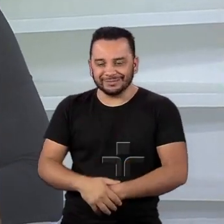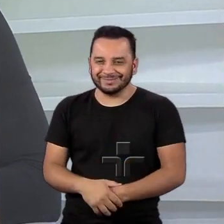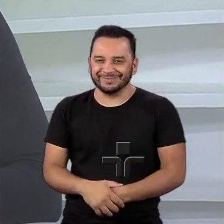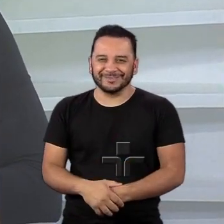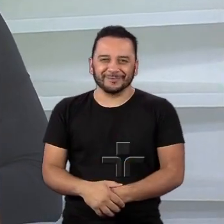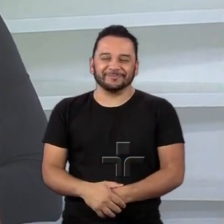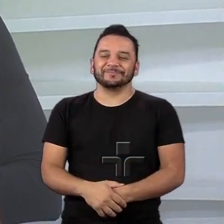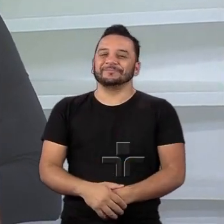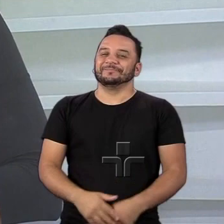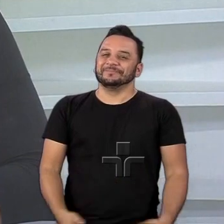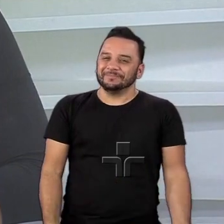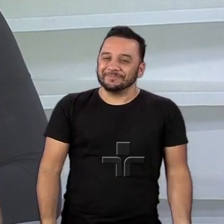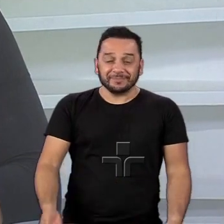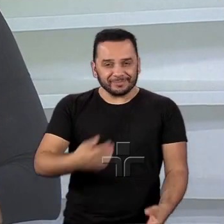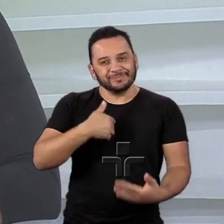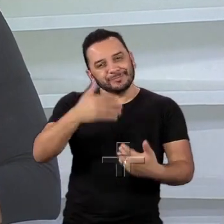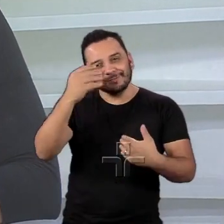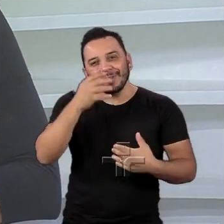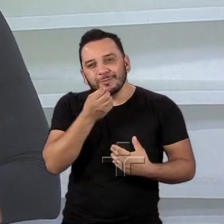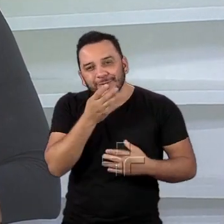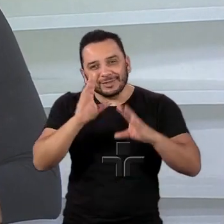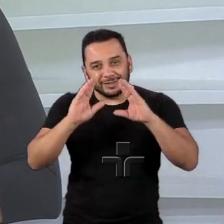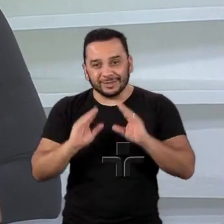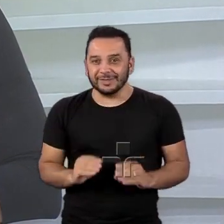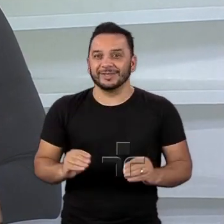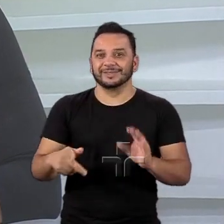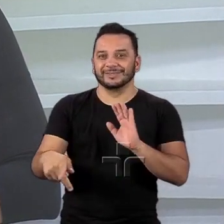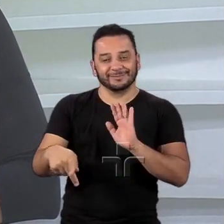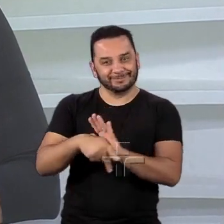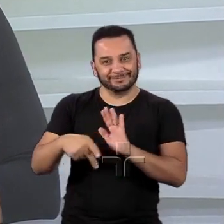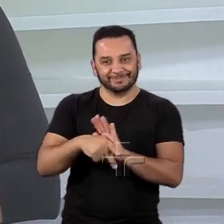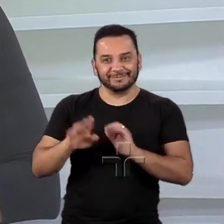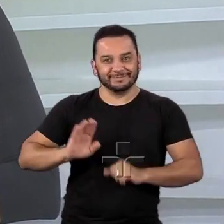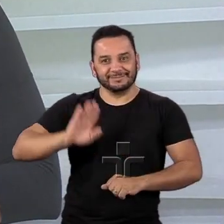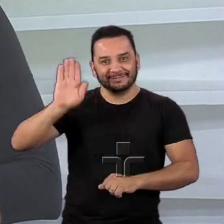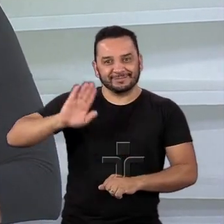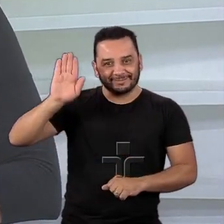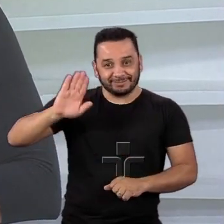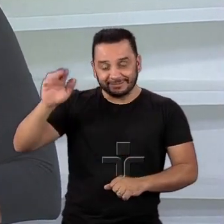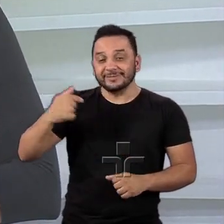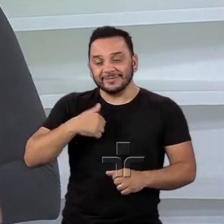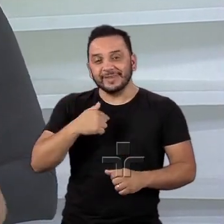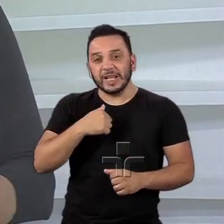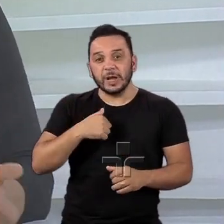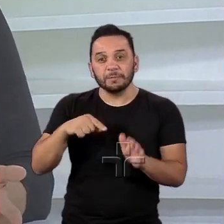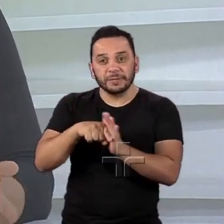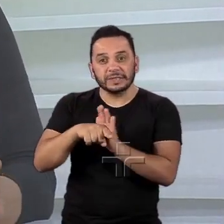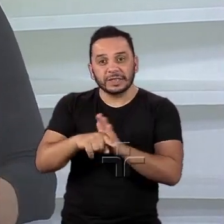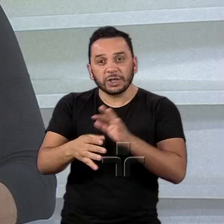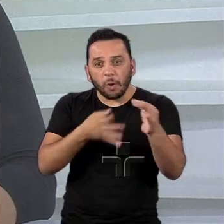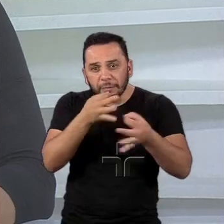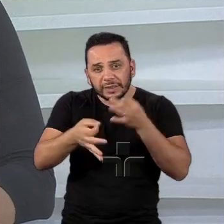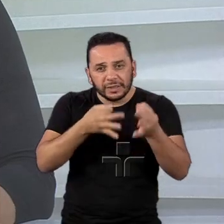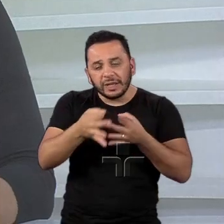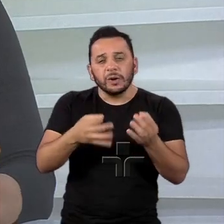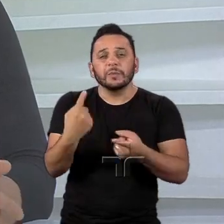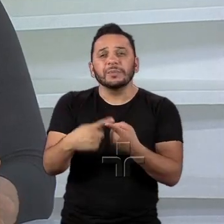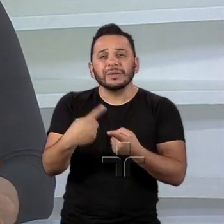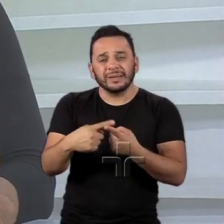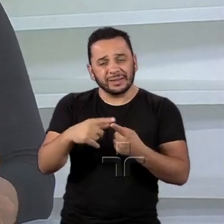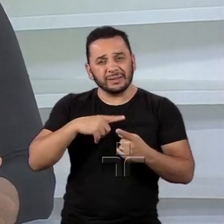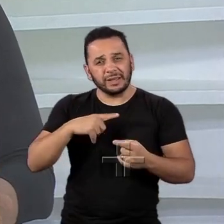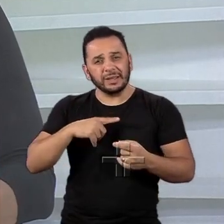oportunidade. Eu gostaria de aproveitar as últimas pesquisas de opinião que estão aí mostrando uma muito provável polarização entre